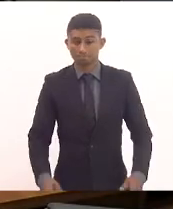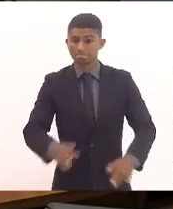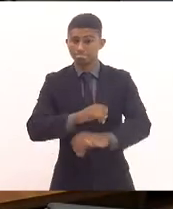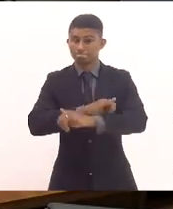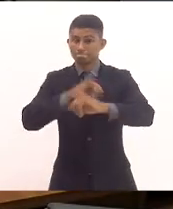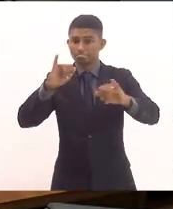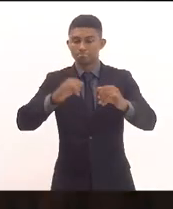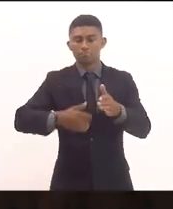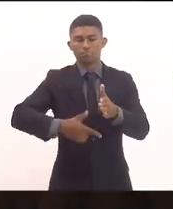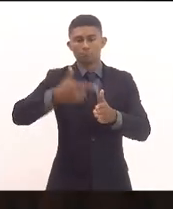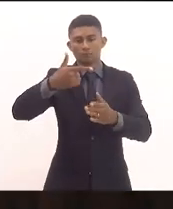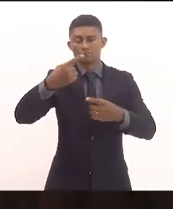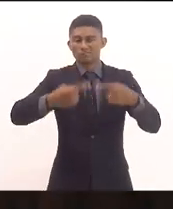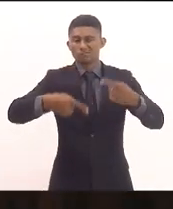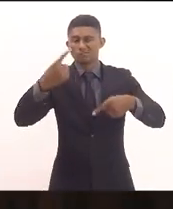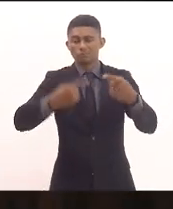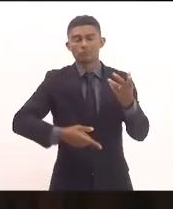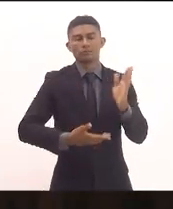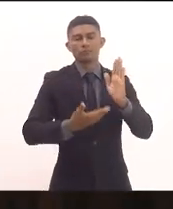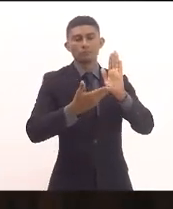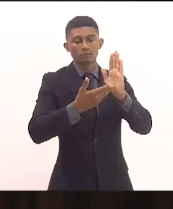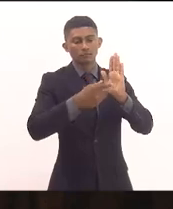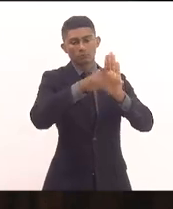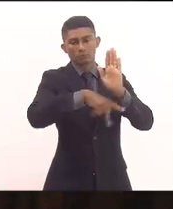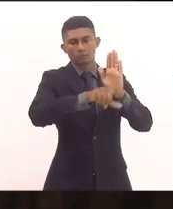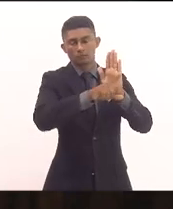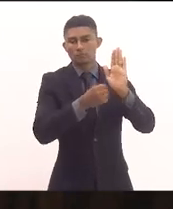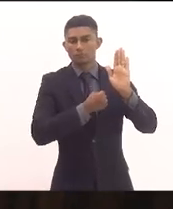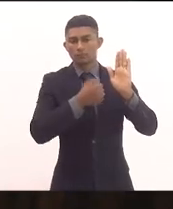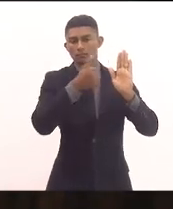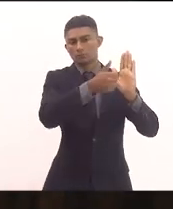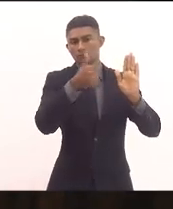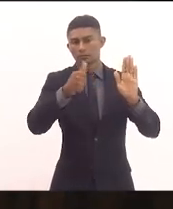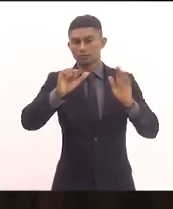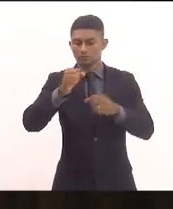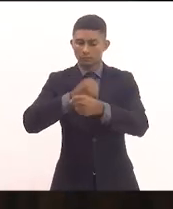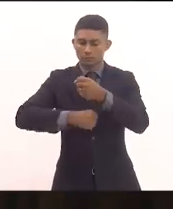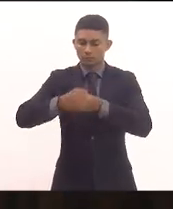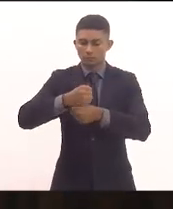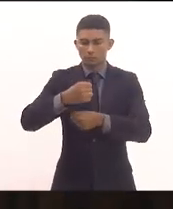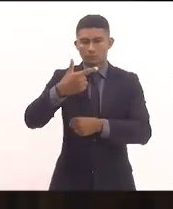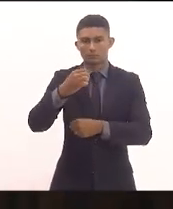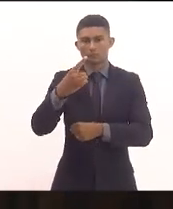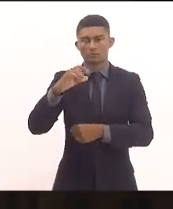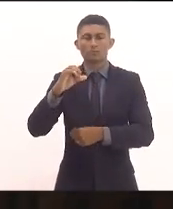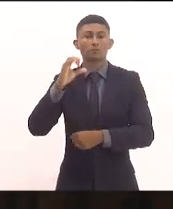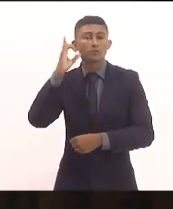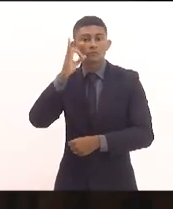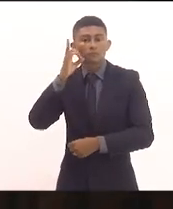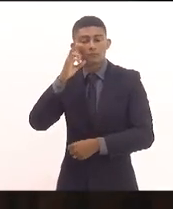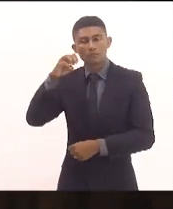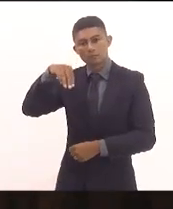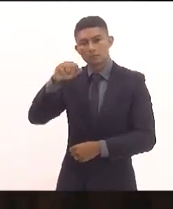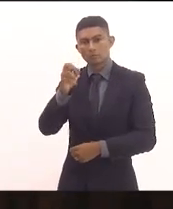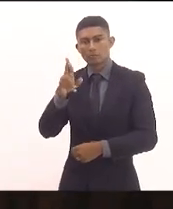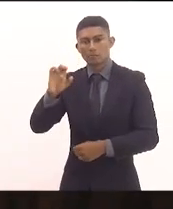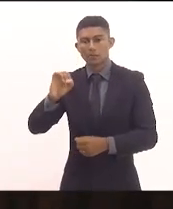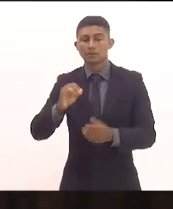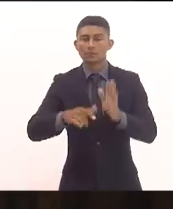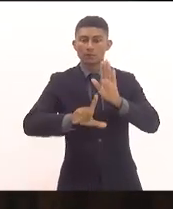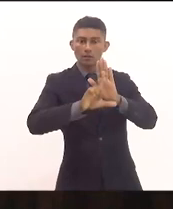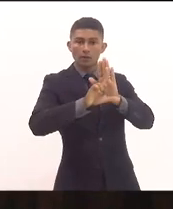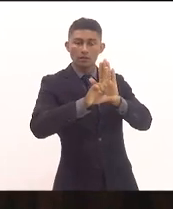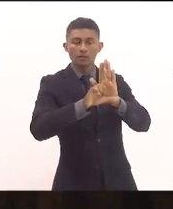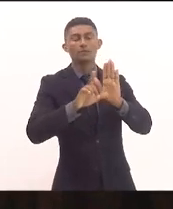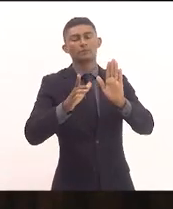Anuncio em segunda discussão a redação do vencido a ser emendado. Projeto de lei 11A/19, de autoria do deputado Márcio Canella, que altera a lei 1831, de 6 de